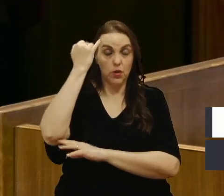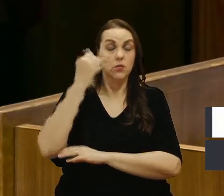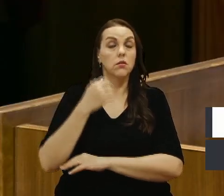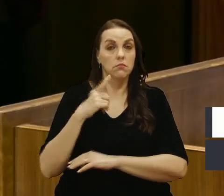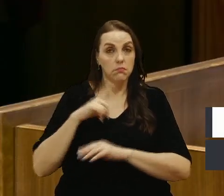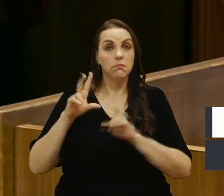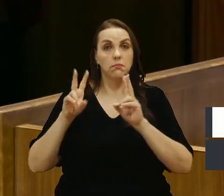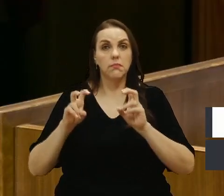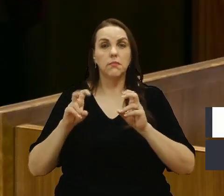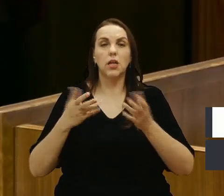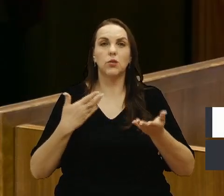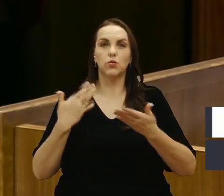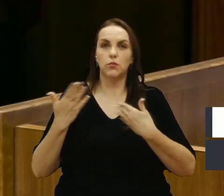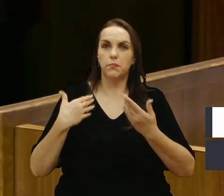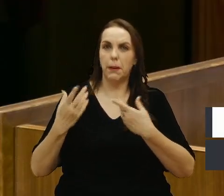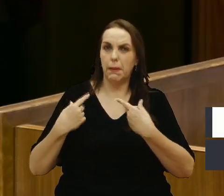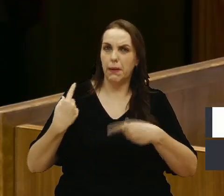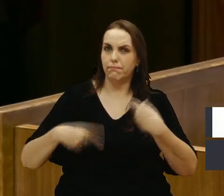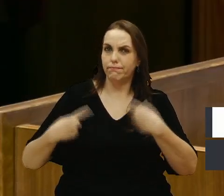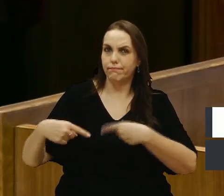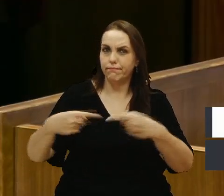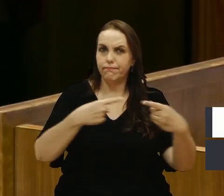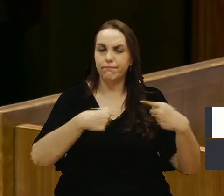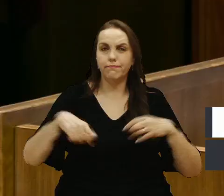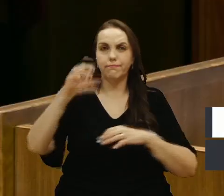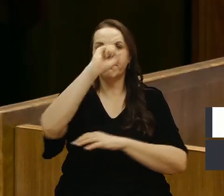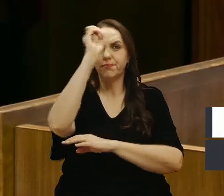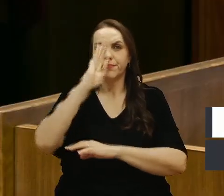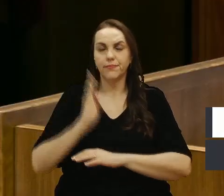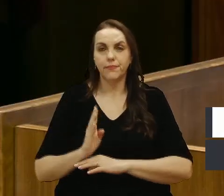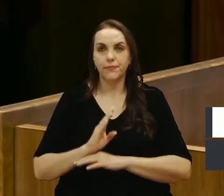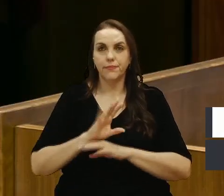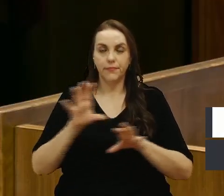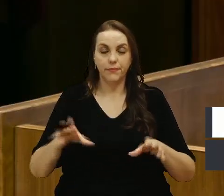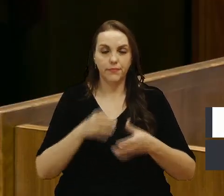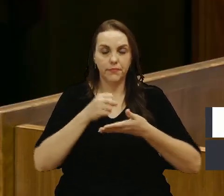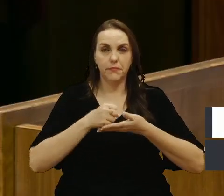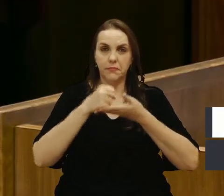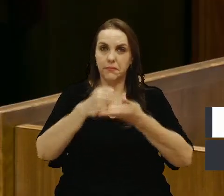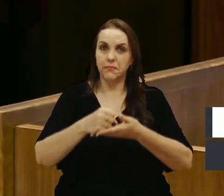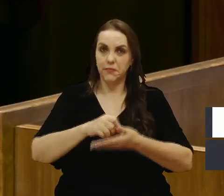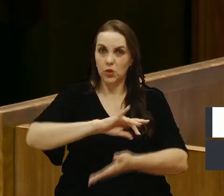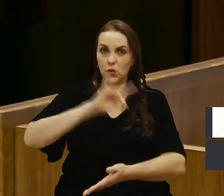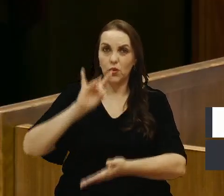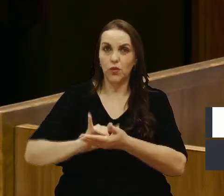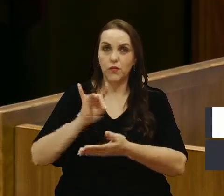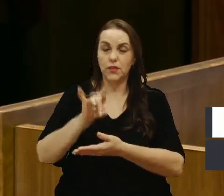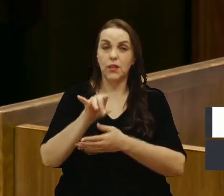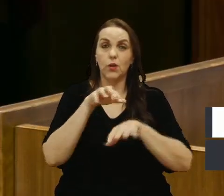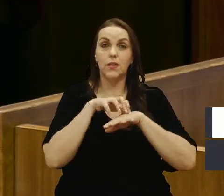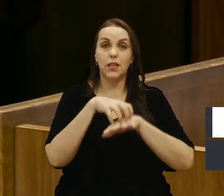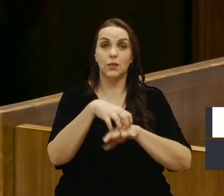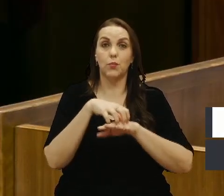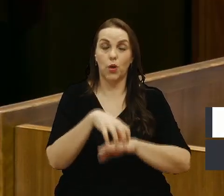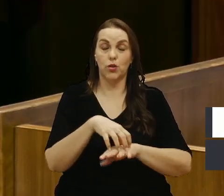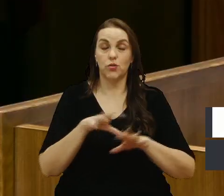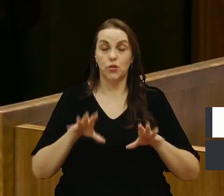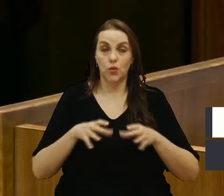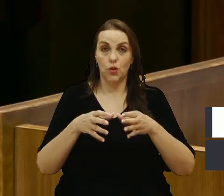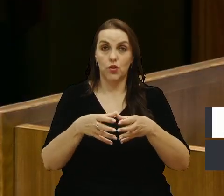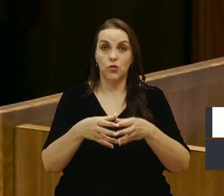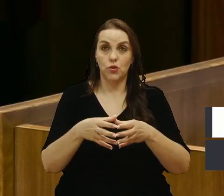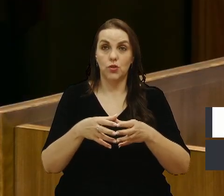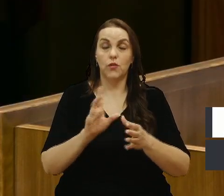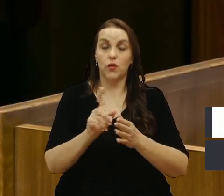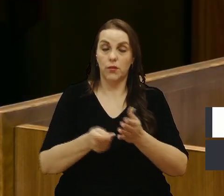deste tema. O que se discute hoje em nível nacional é a criação de uma base legal sólida para permitir que o transporte coletivo seja